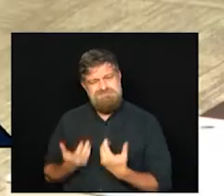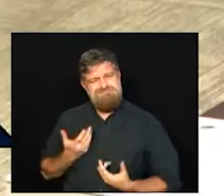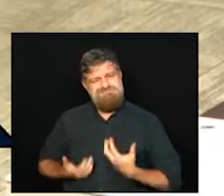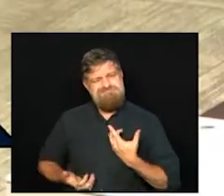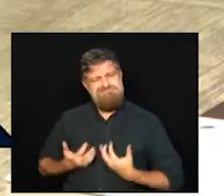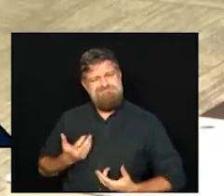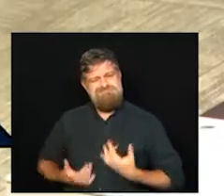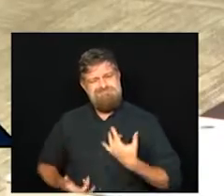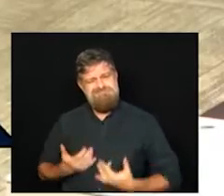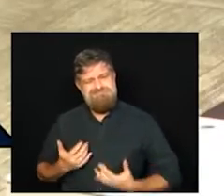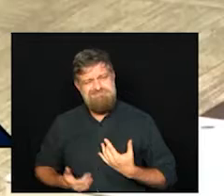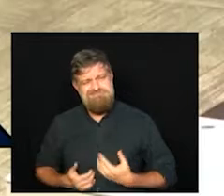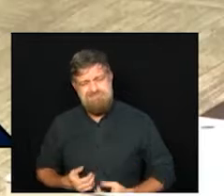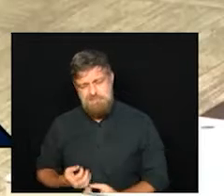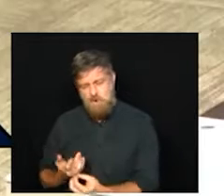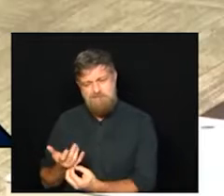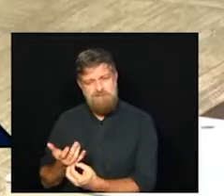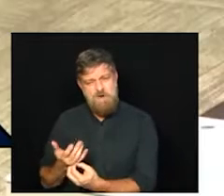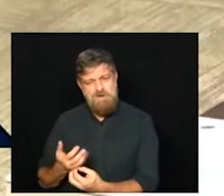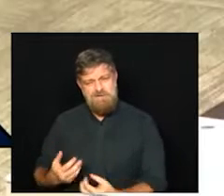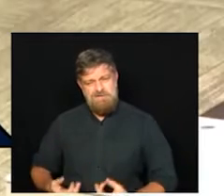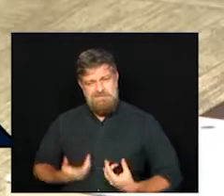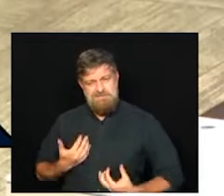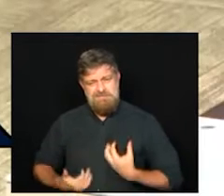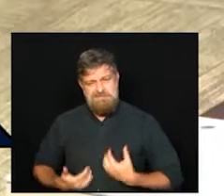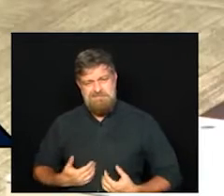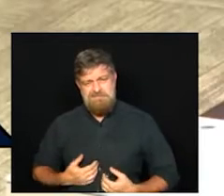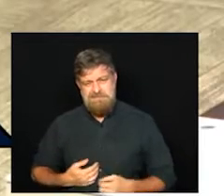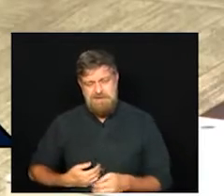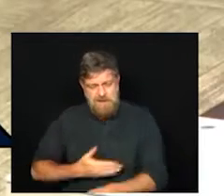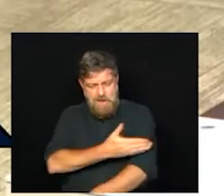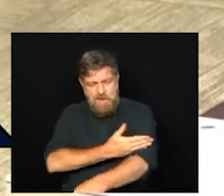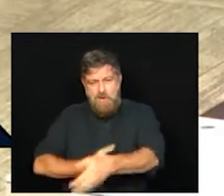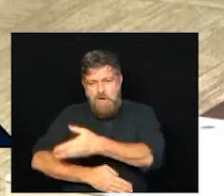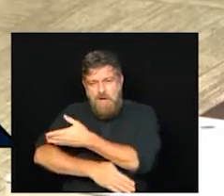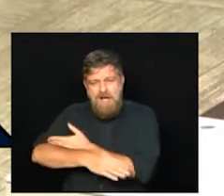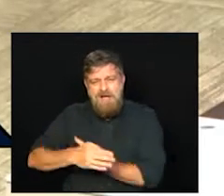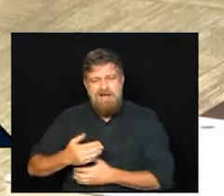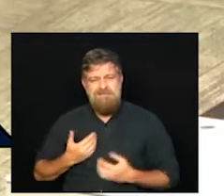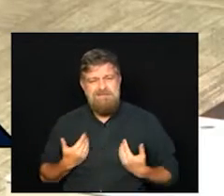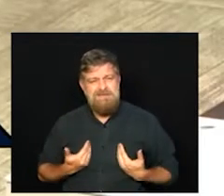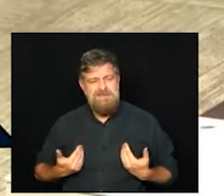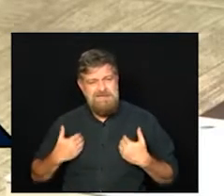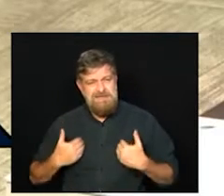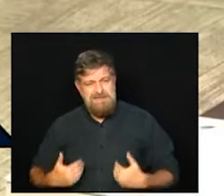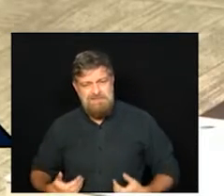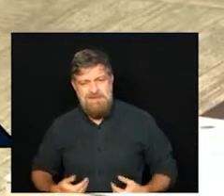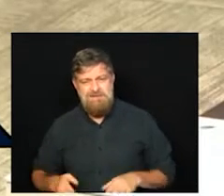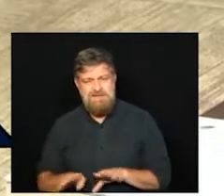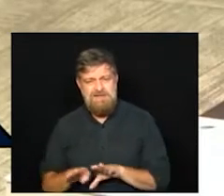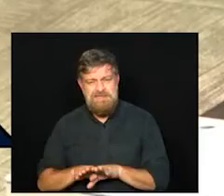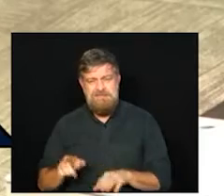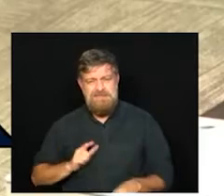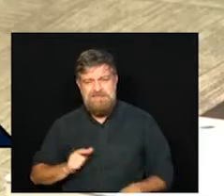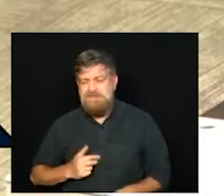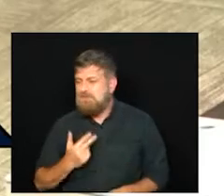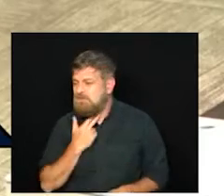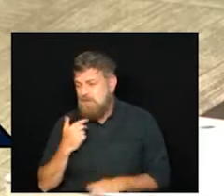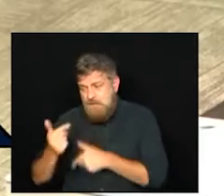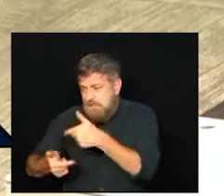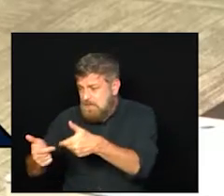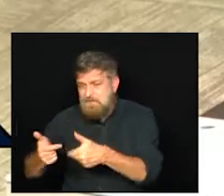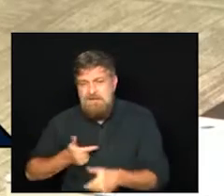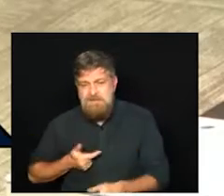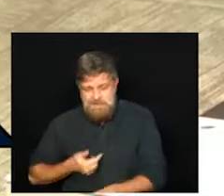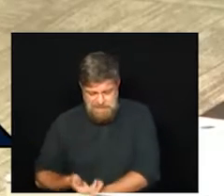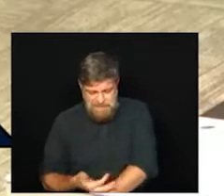todos aqueles que têm sequelas de queimaduras, como perda total de membros ou órgãos, perda integral da função de membro ou órgão, redução de membro